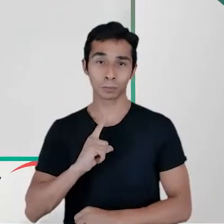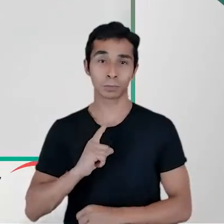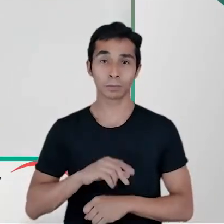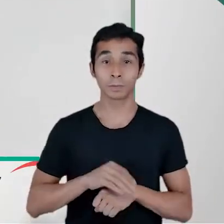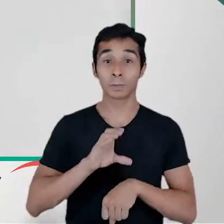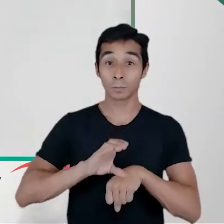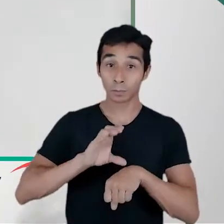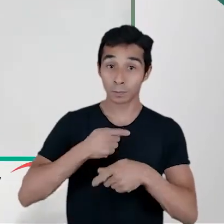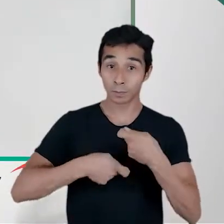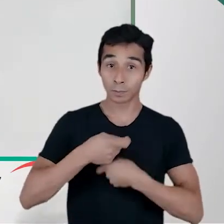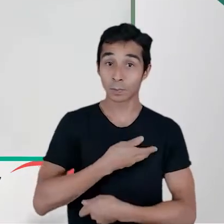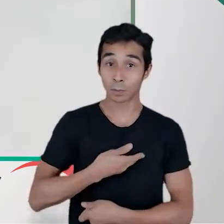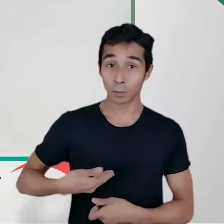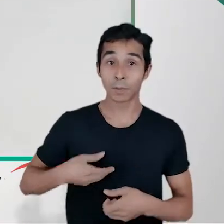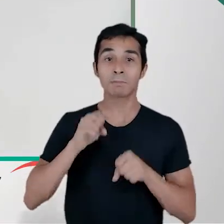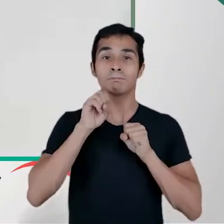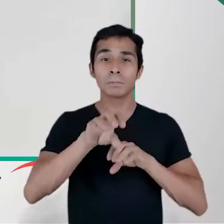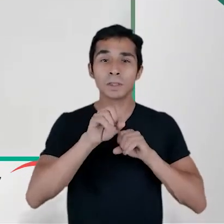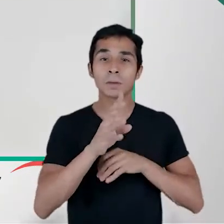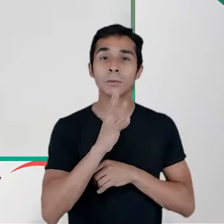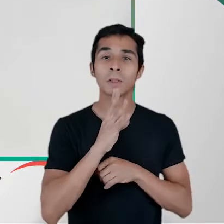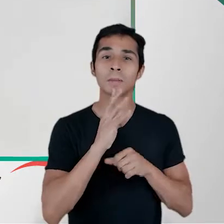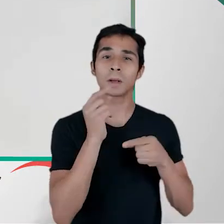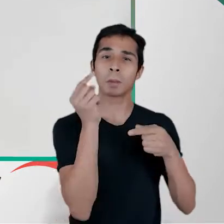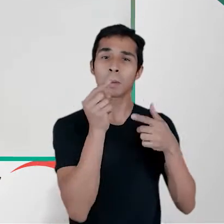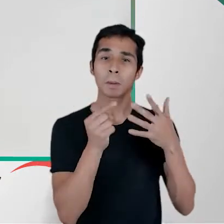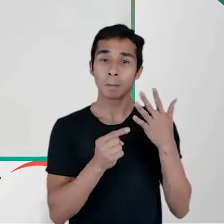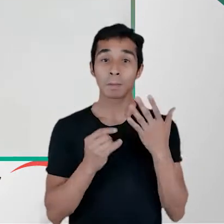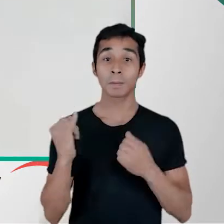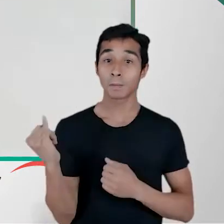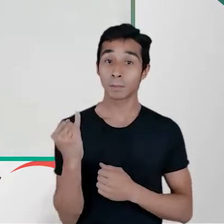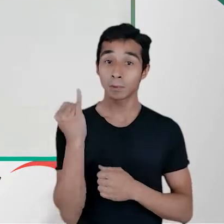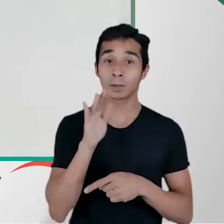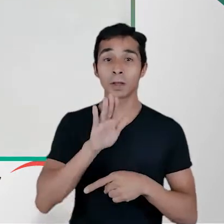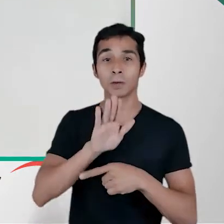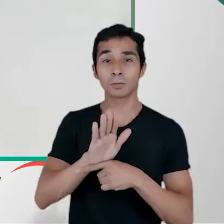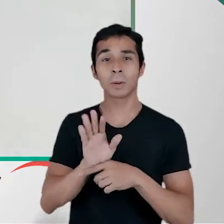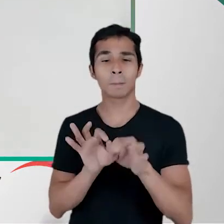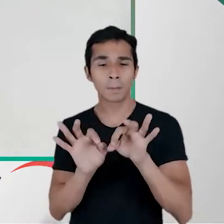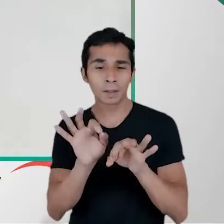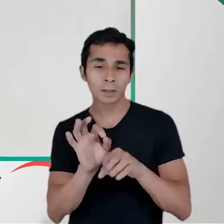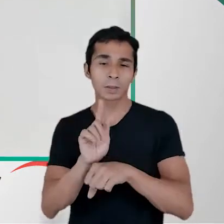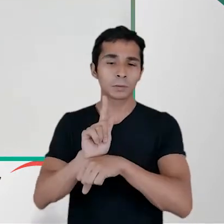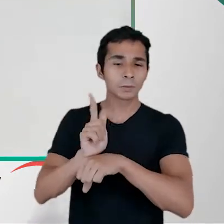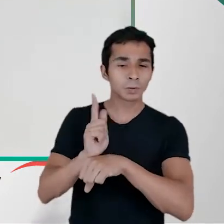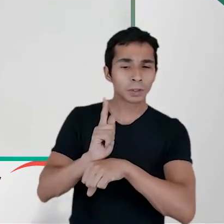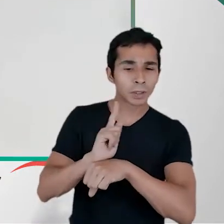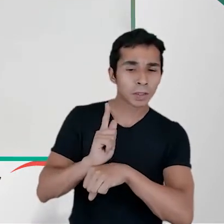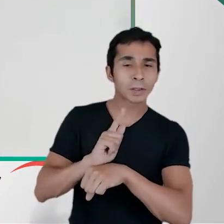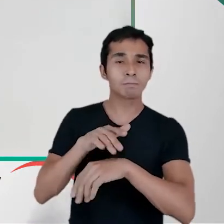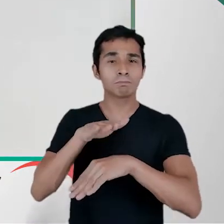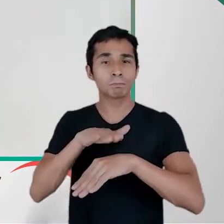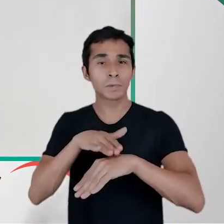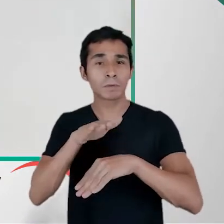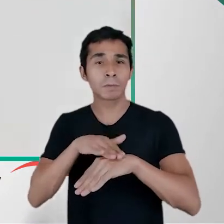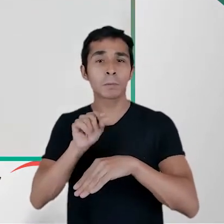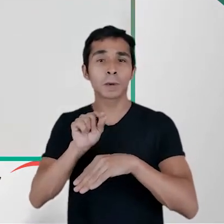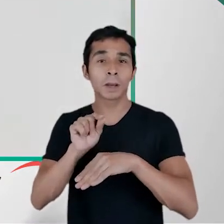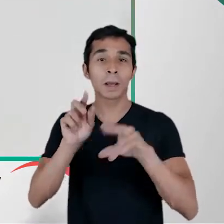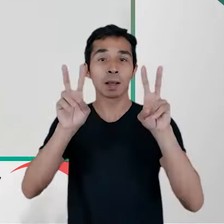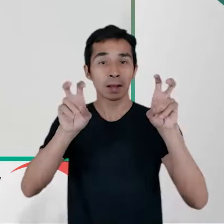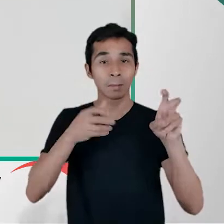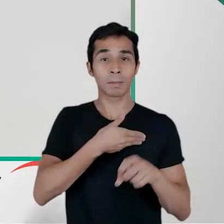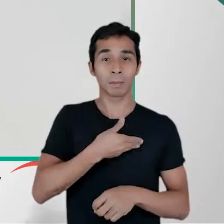pública engloba conhecimentos fundamentais para o planejamento, implementação e gerenciamento e avaliação de